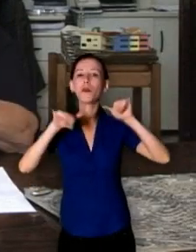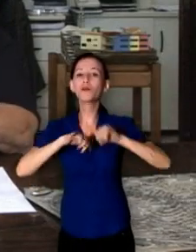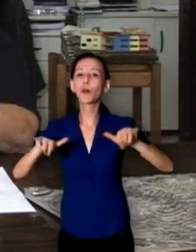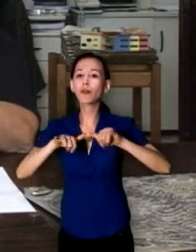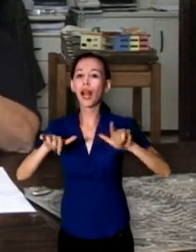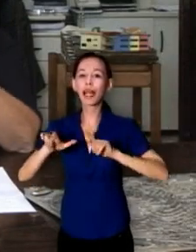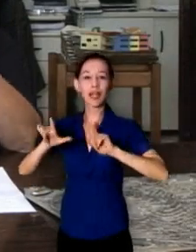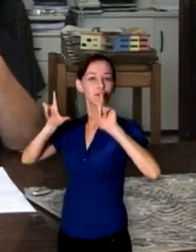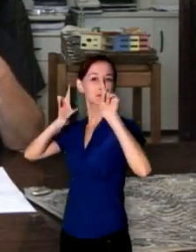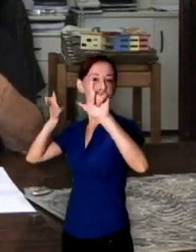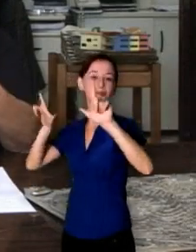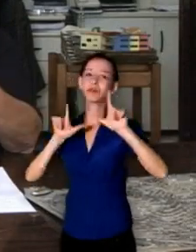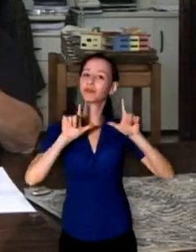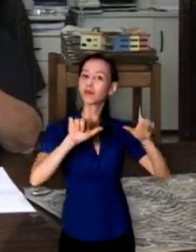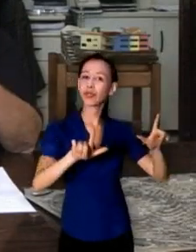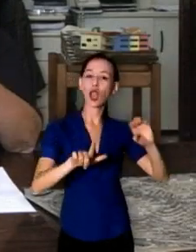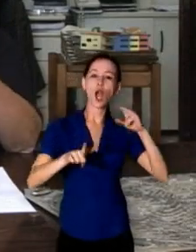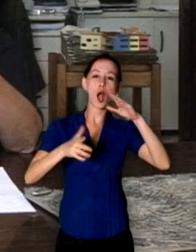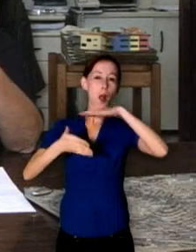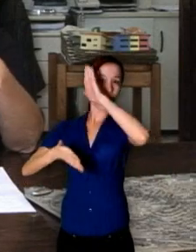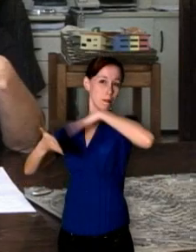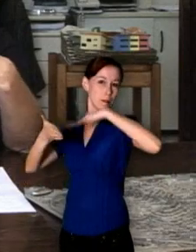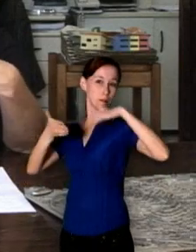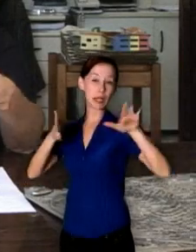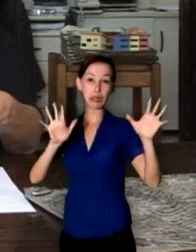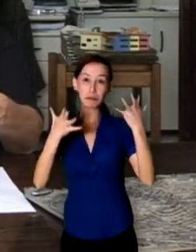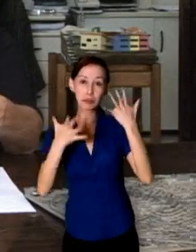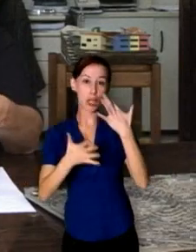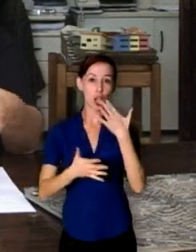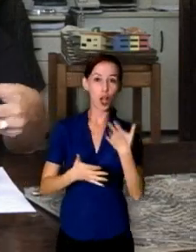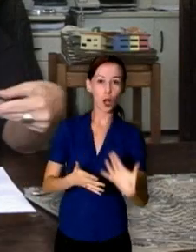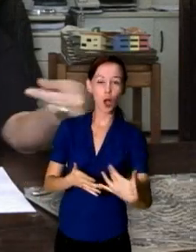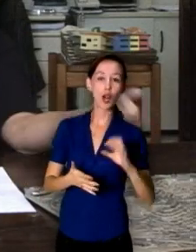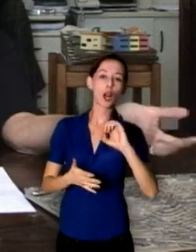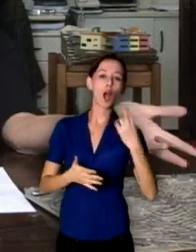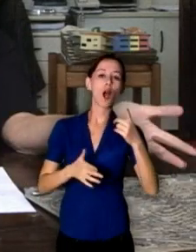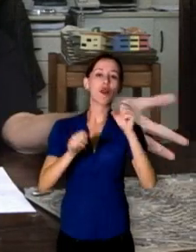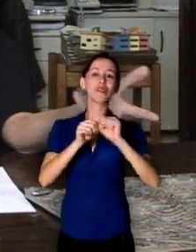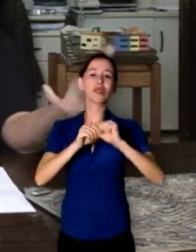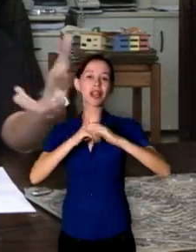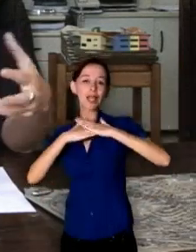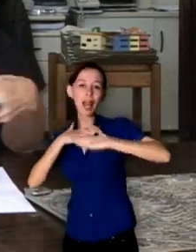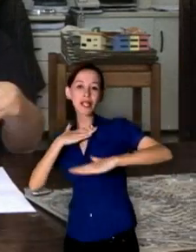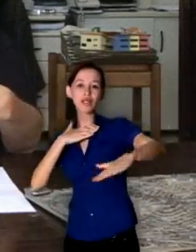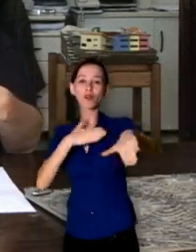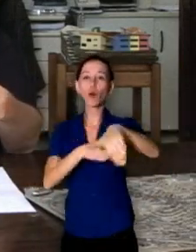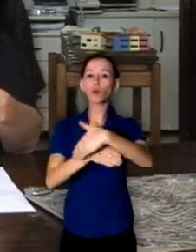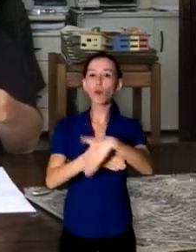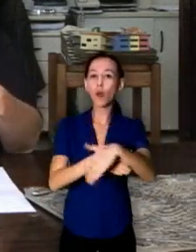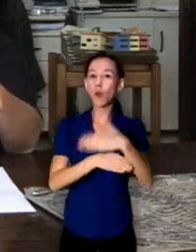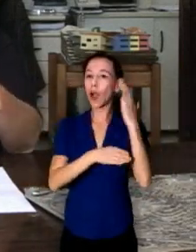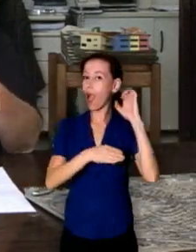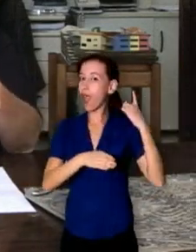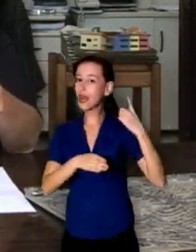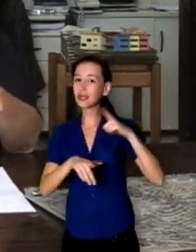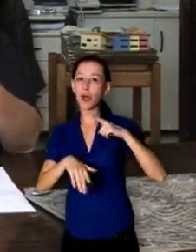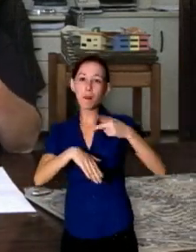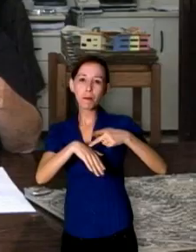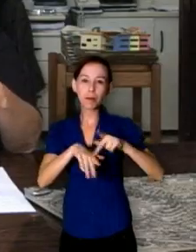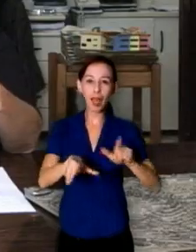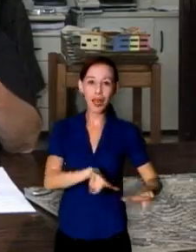de pintar uma fachada de forma absurda, de asfaltar uma rua que antes era de calçamento. Quer dizer, a gente altera com muito